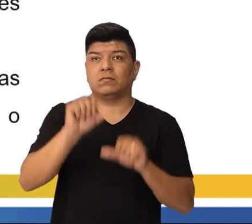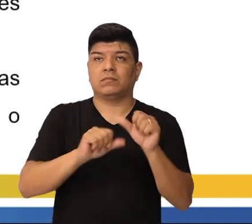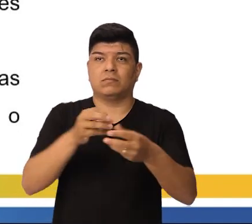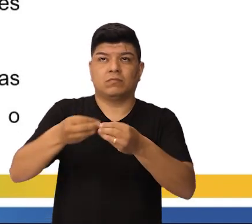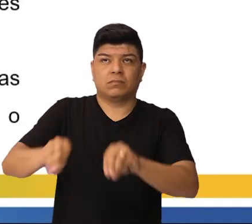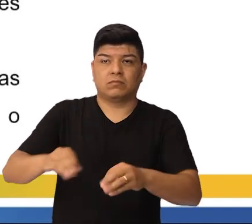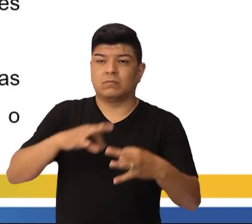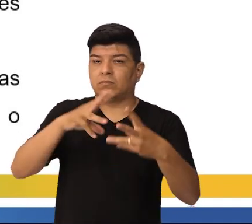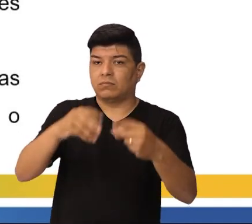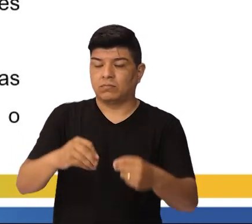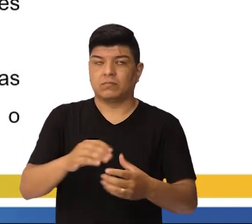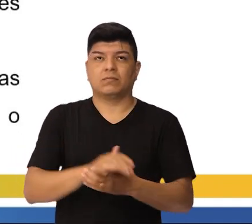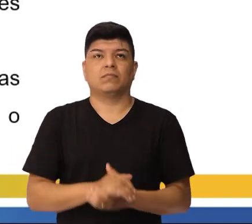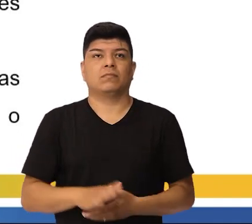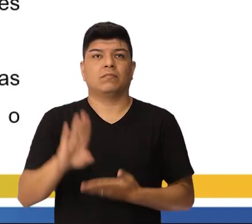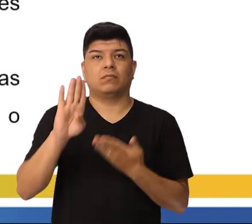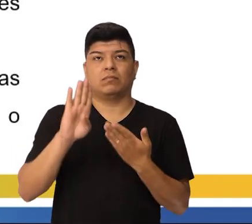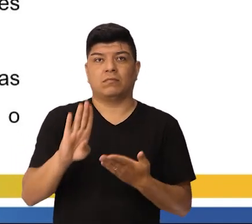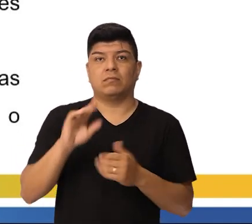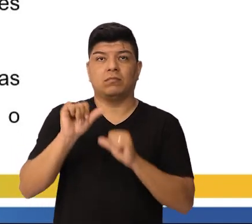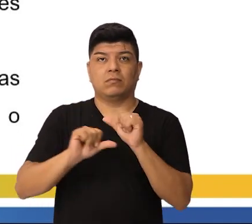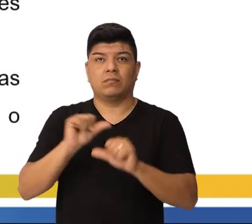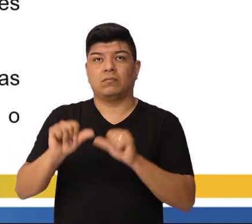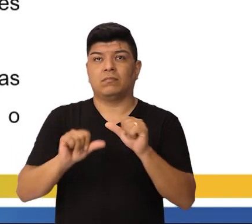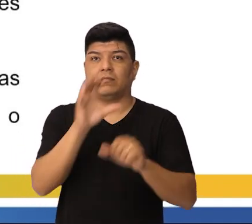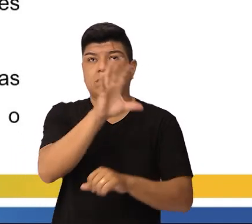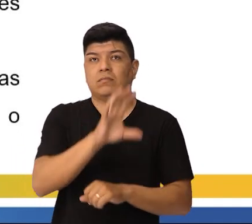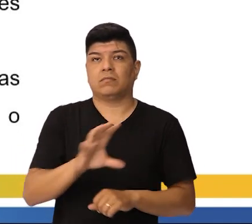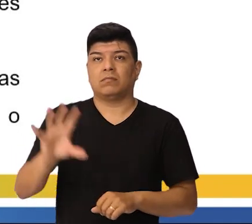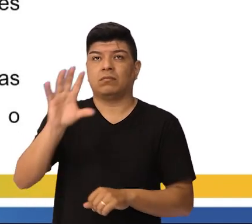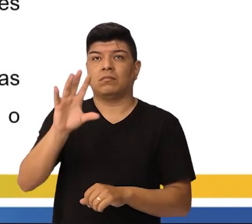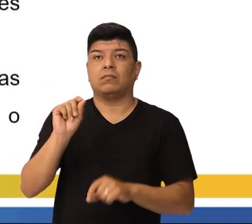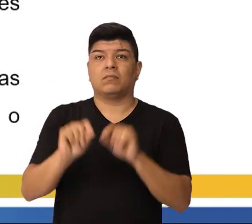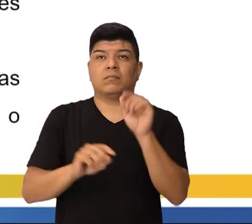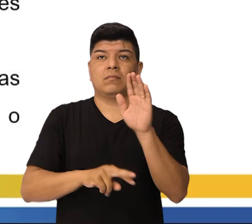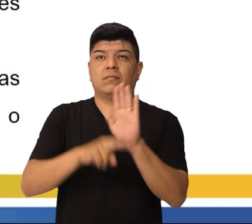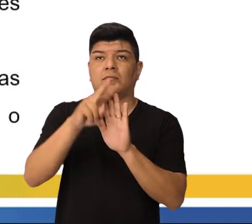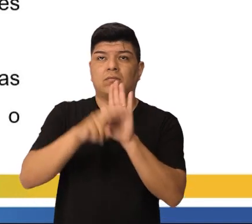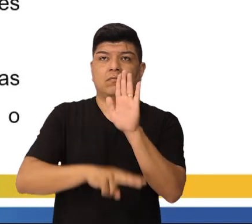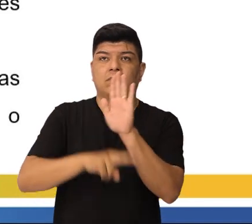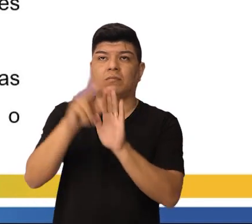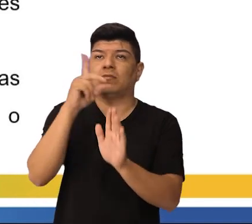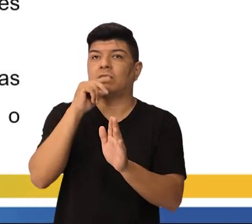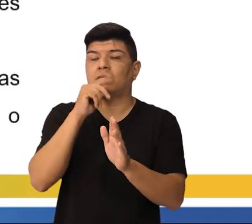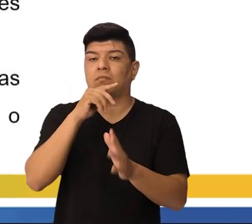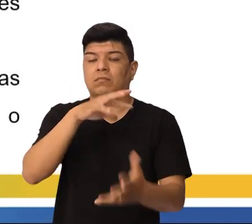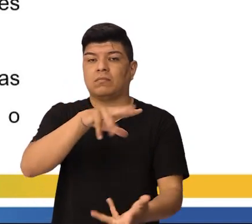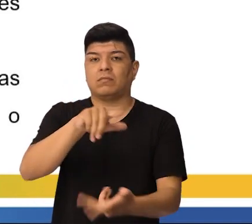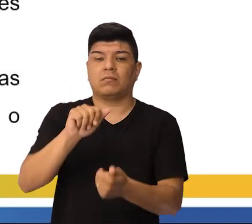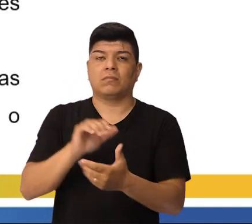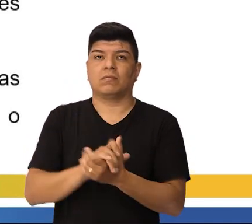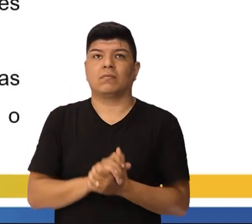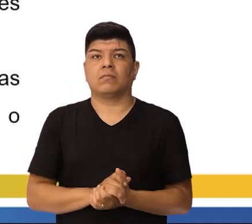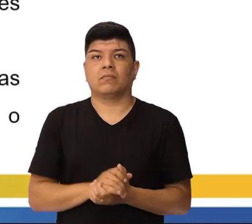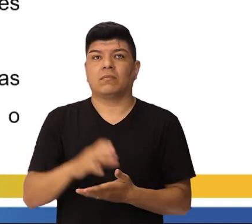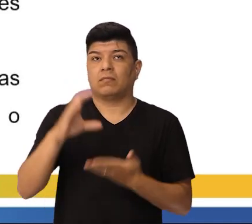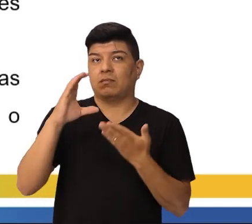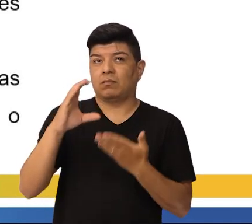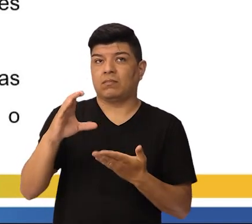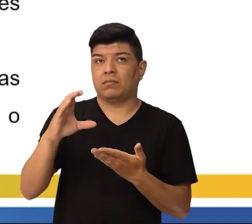trazem consequência para todos. Letra B. As mudanças climáticas comprometem o volume das águas do